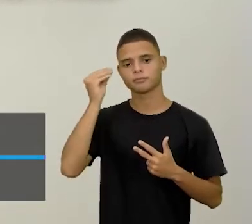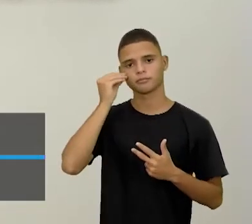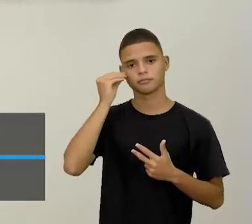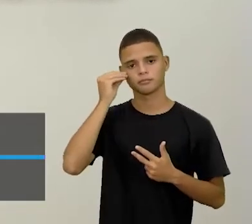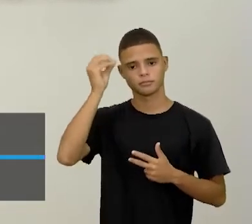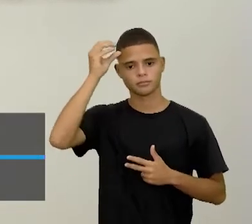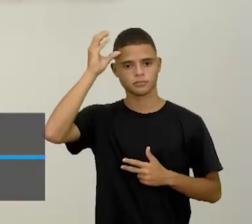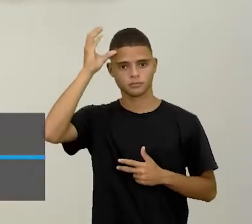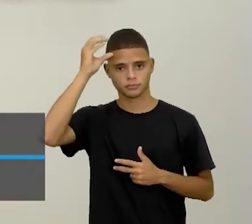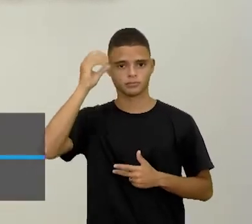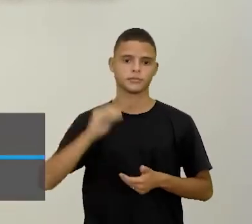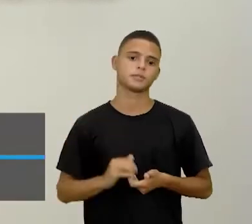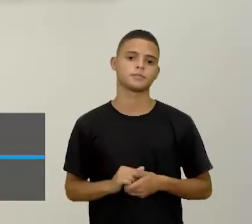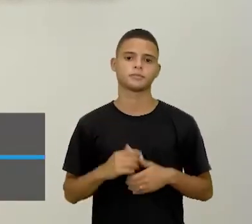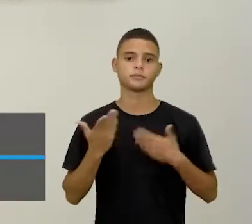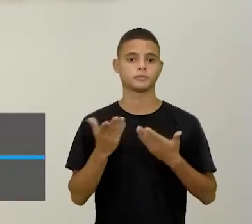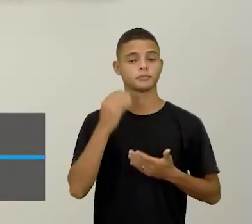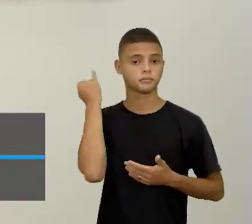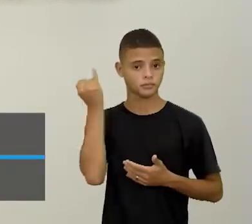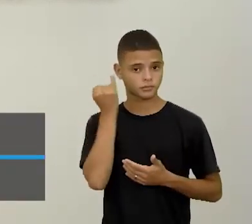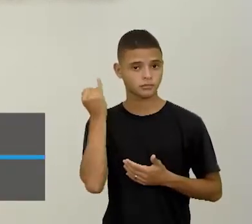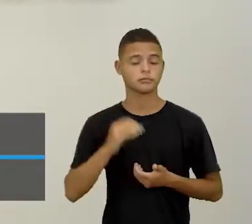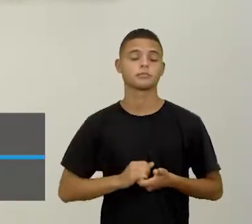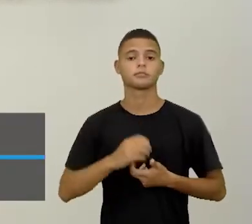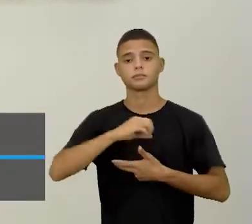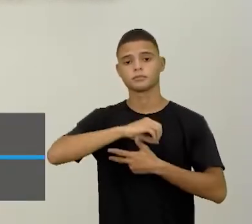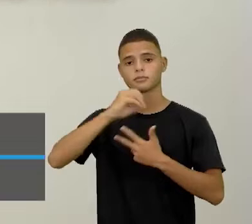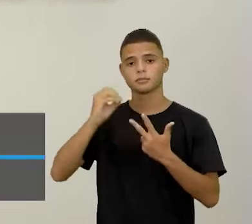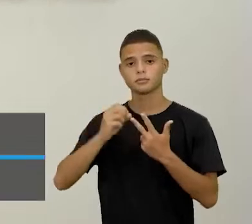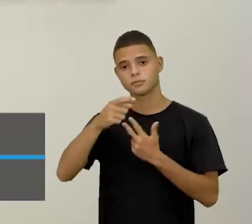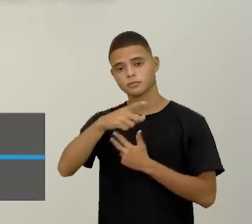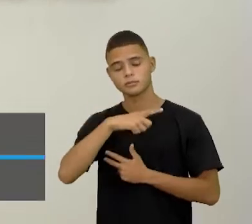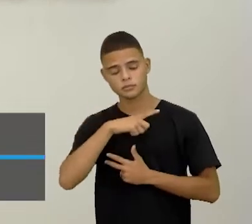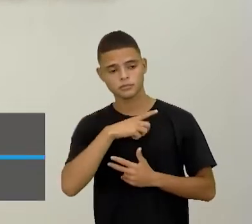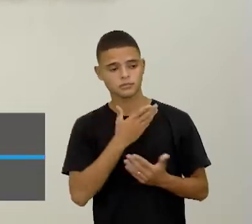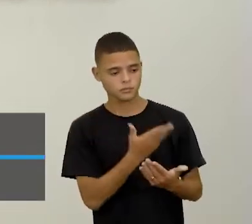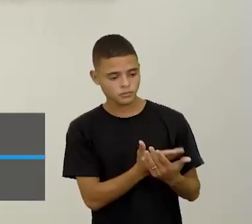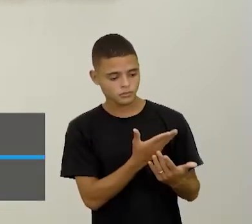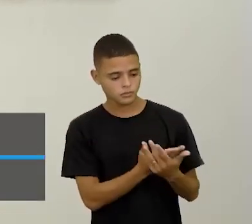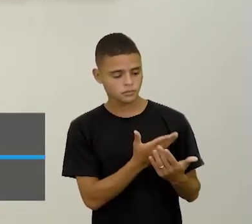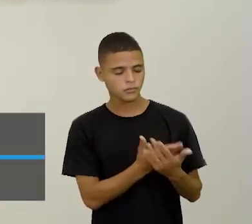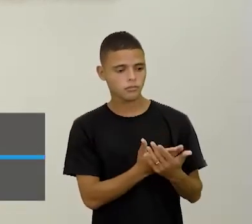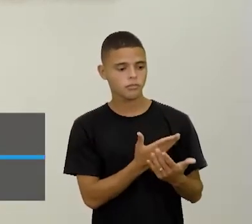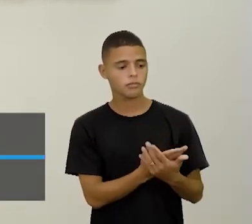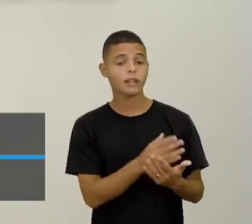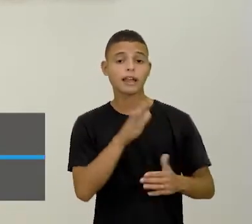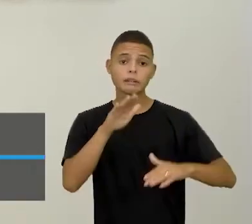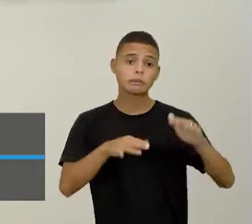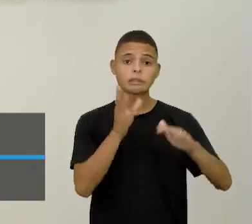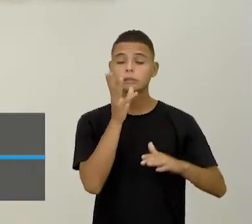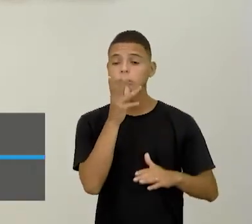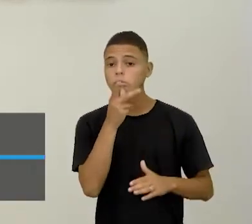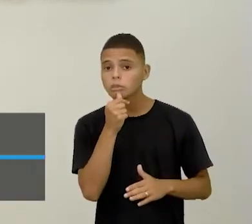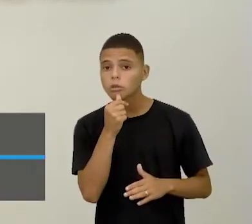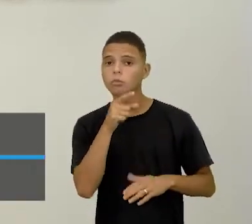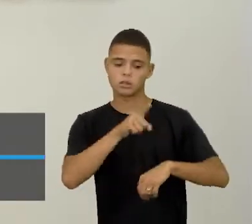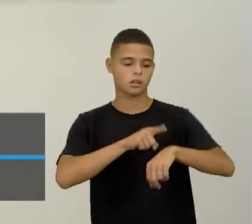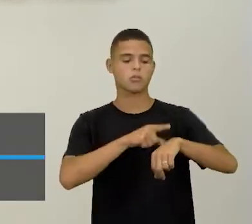seus conhecimentos. Então, é muito importante no Enem você ter tempo, porque tem muitas questões. Então, quanto menos